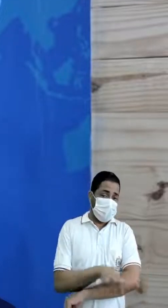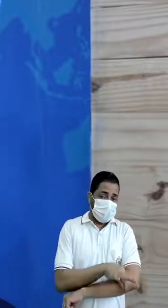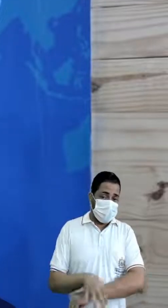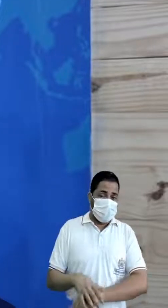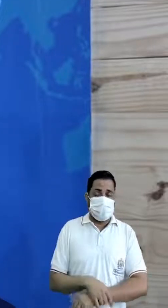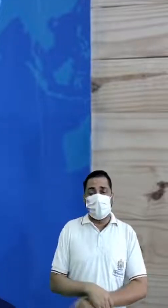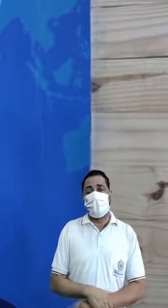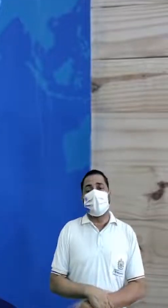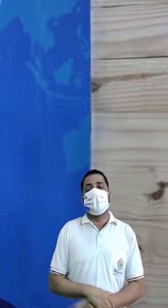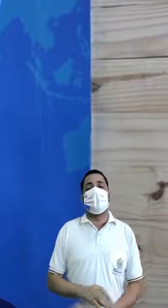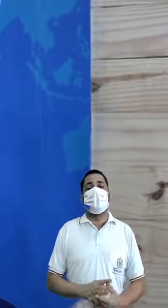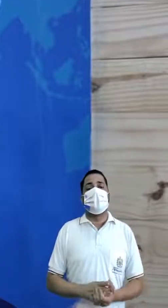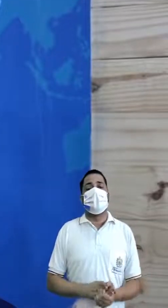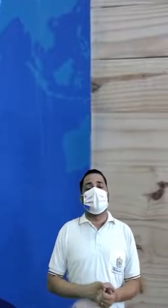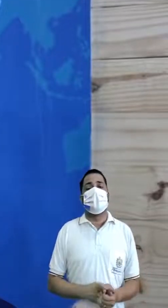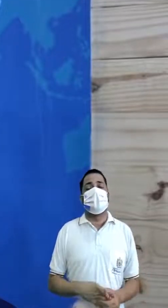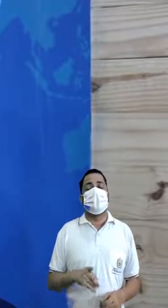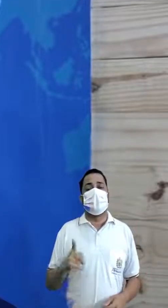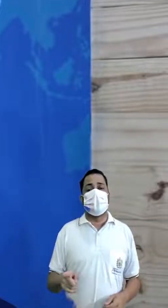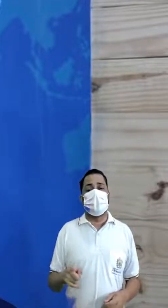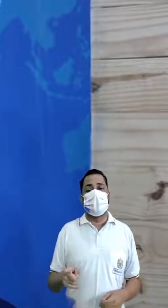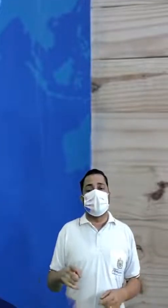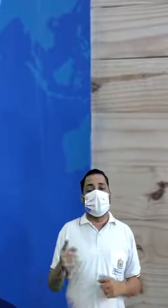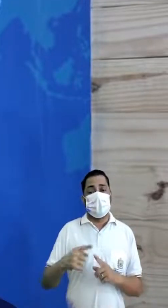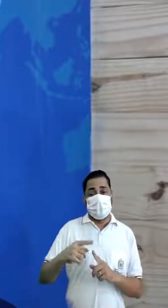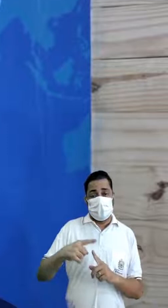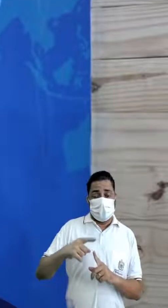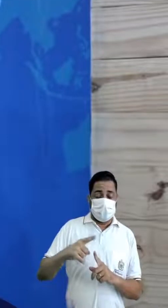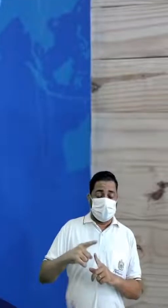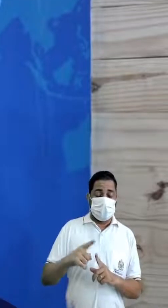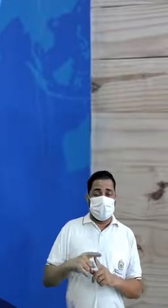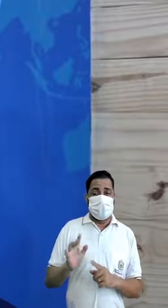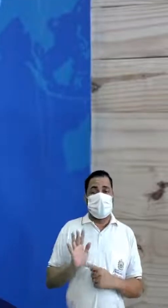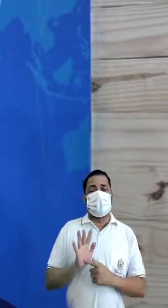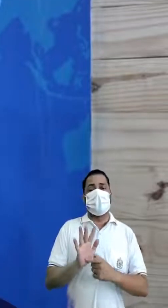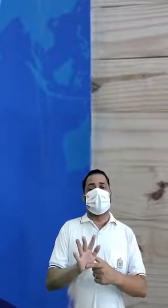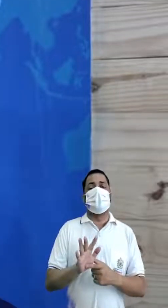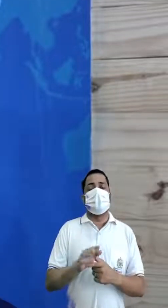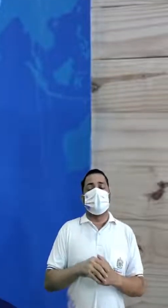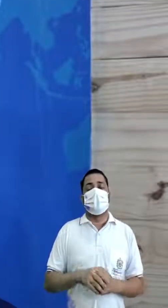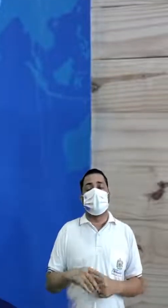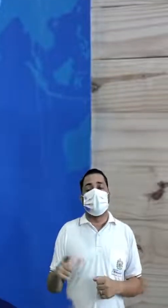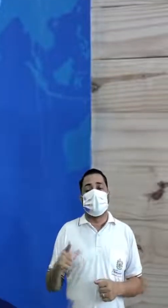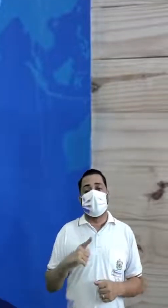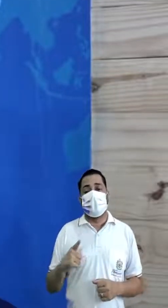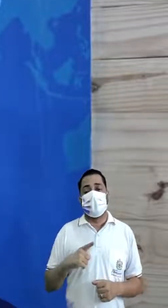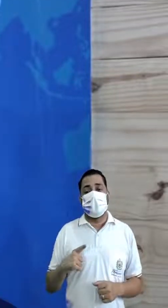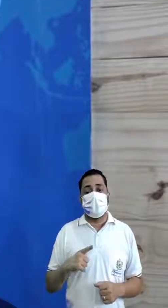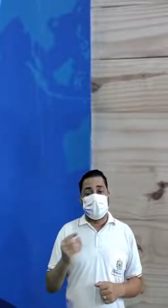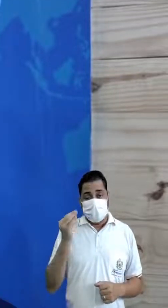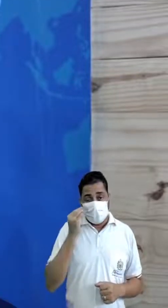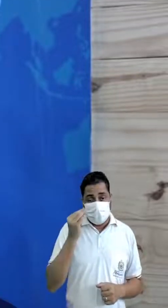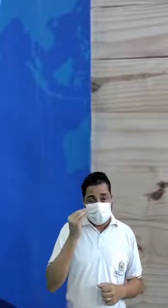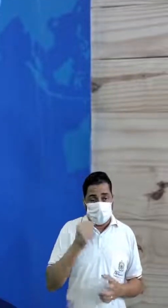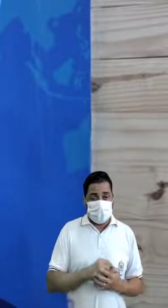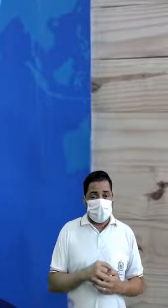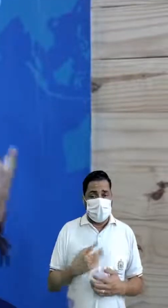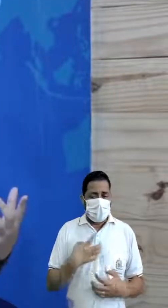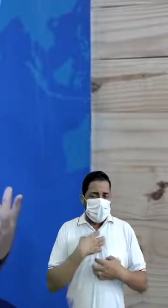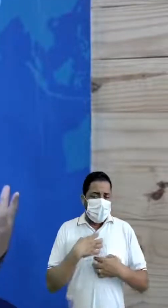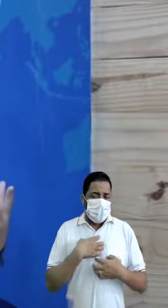interiores, esse tipo de projeção ele tem essa relevância por transmitir ao espectador essa